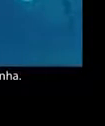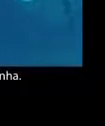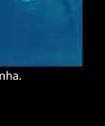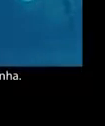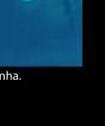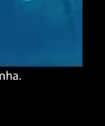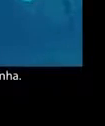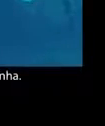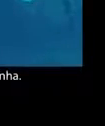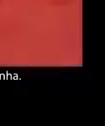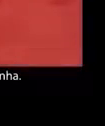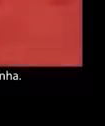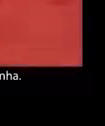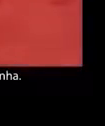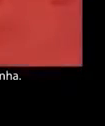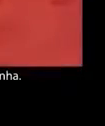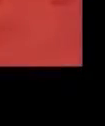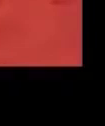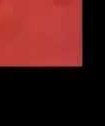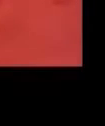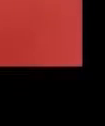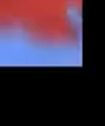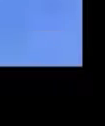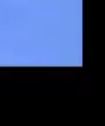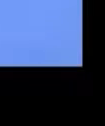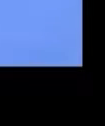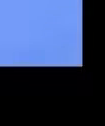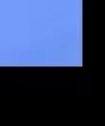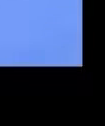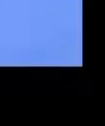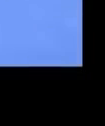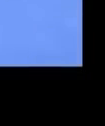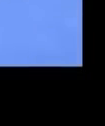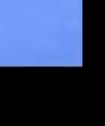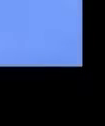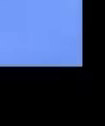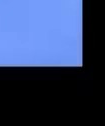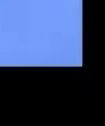pelo contato com sangue ou sexo sem camisinha. Previna-se, exija